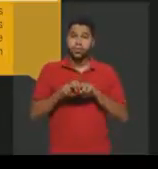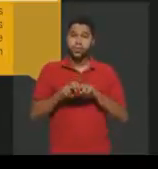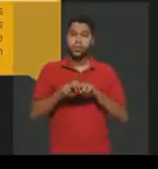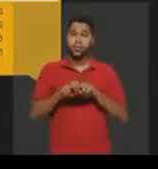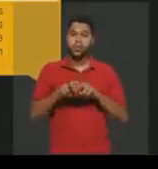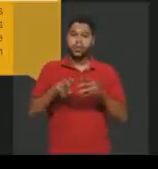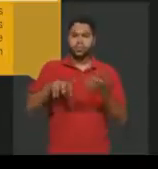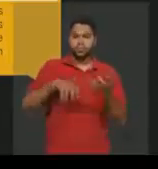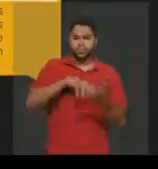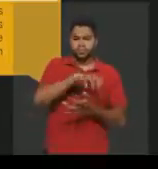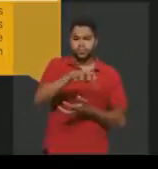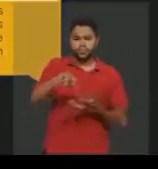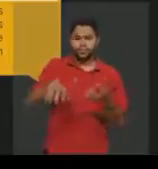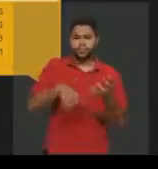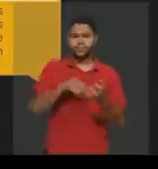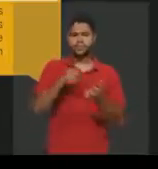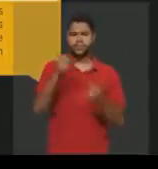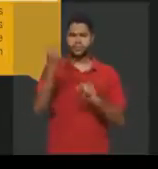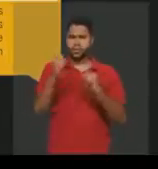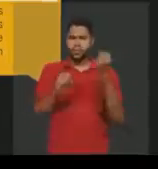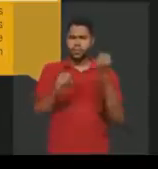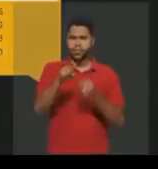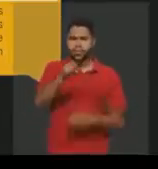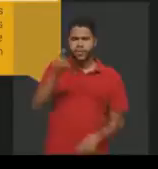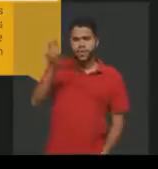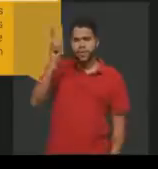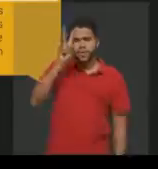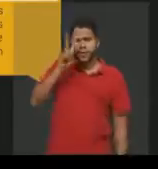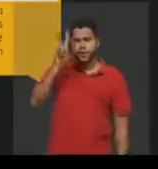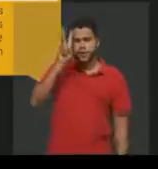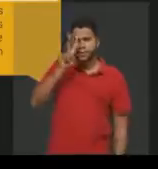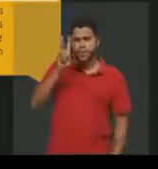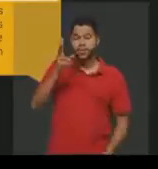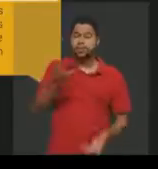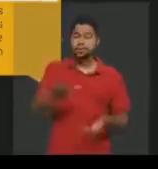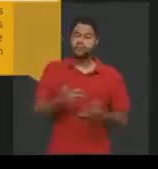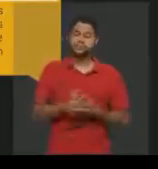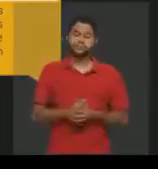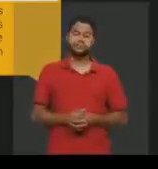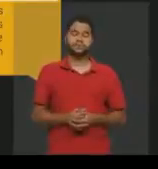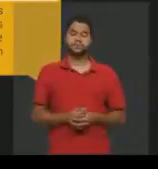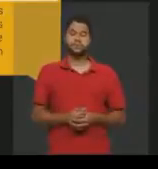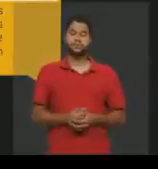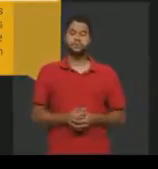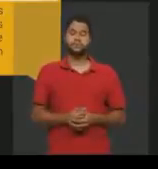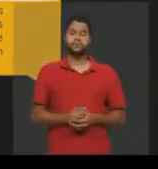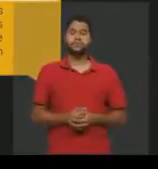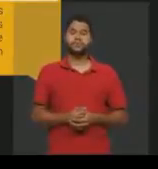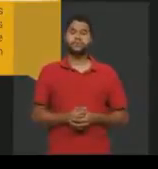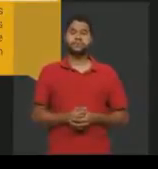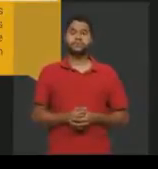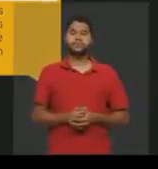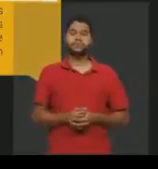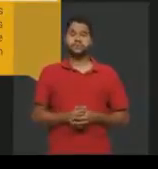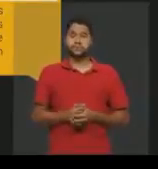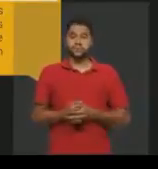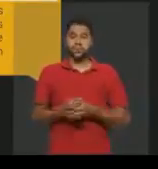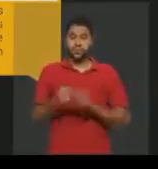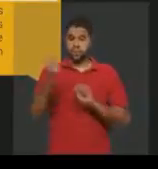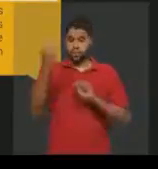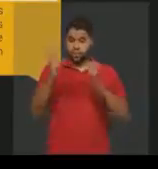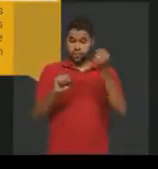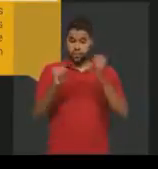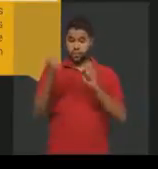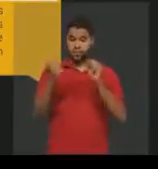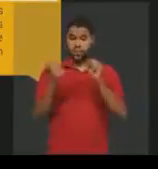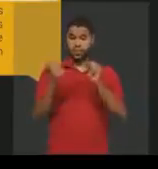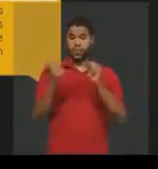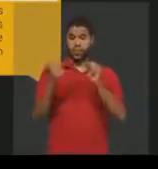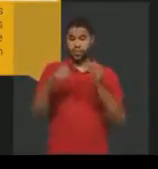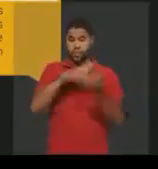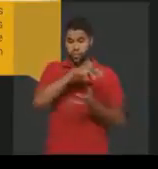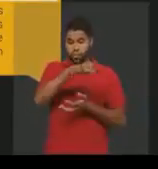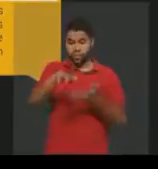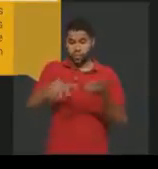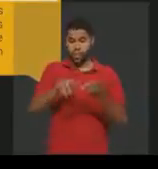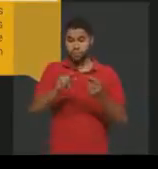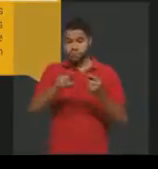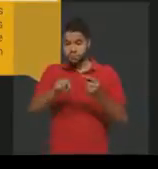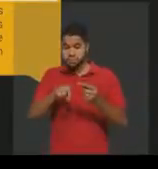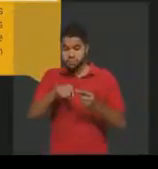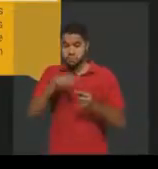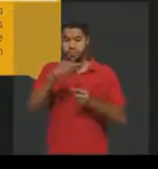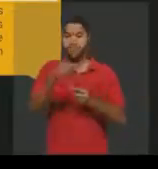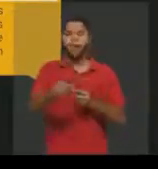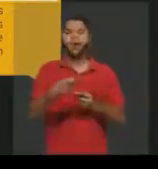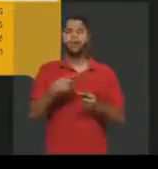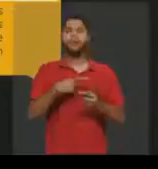Revolução Industrial. Vocês lembram disso? Pois bem, logo após a Revolução Industrial, nós vamos ter